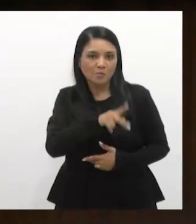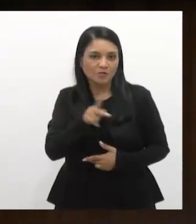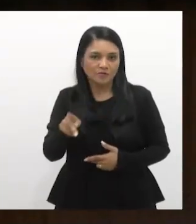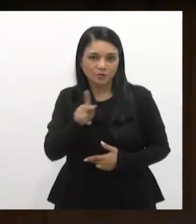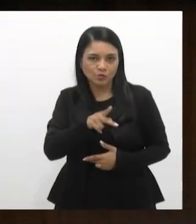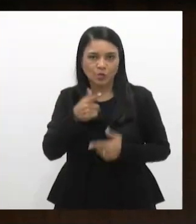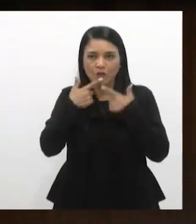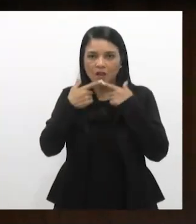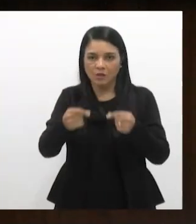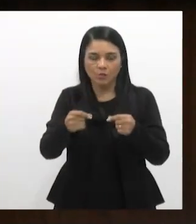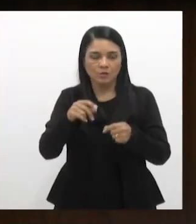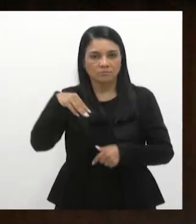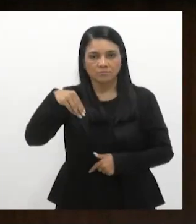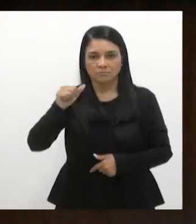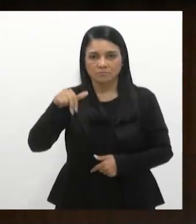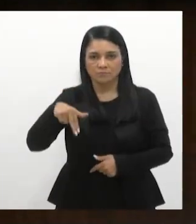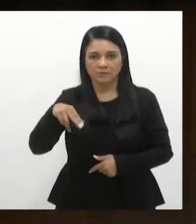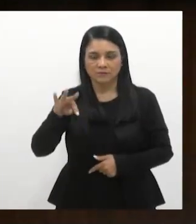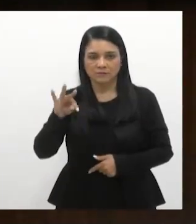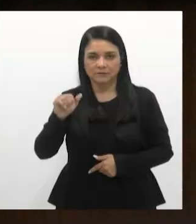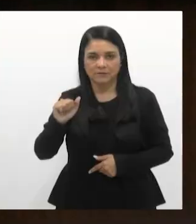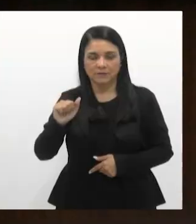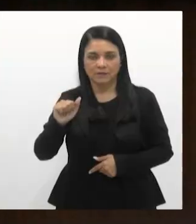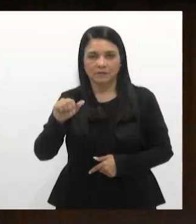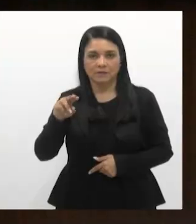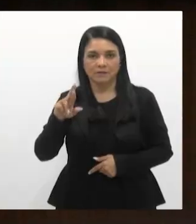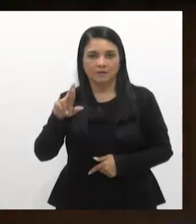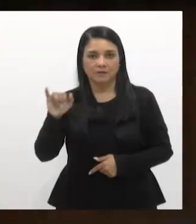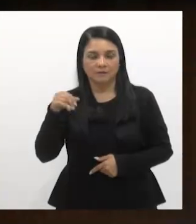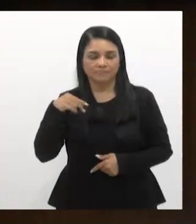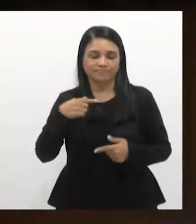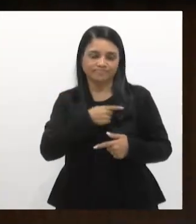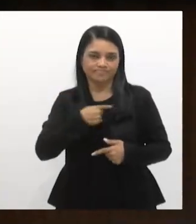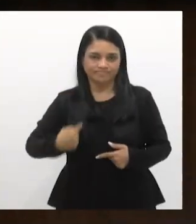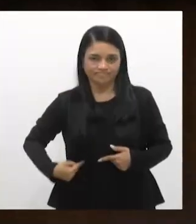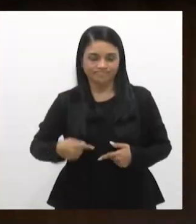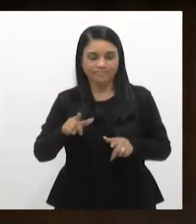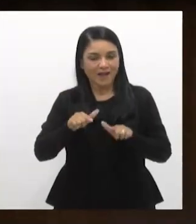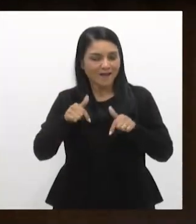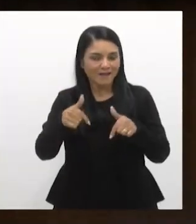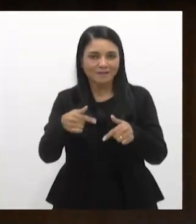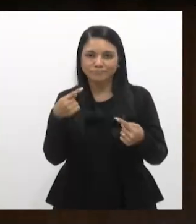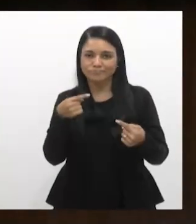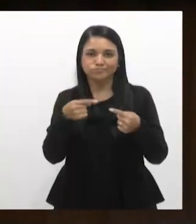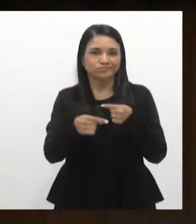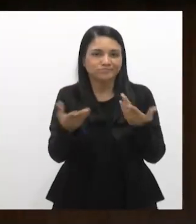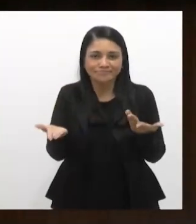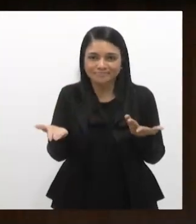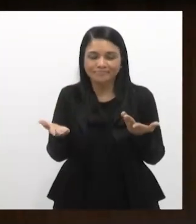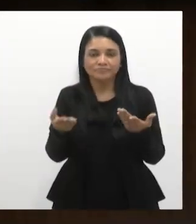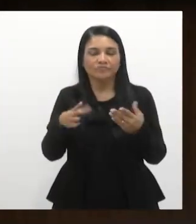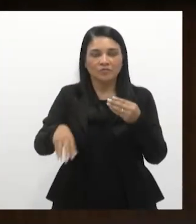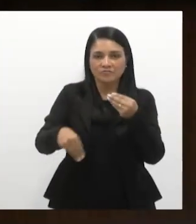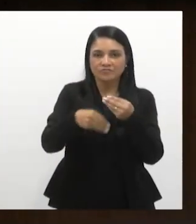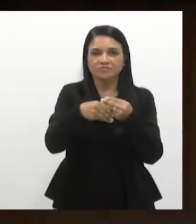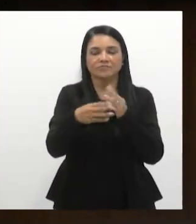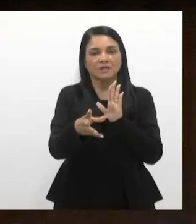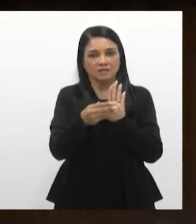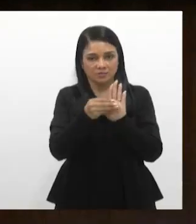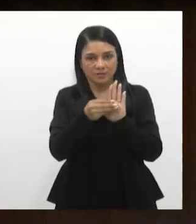rede estadual. E isso inviabilizaria a aplicação da lei. Então, fazer o acordo de incorporação das emendas,